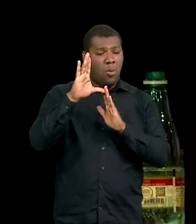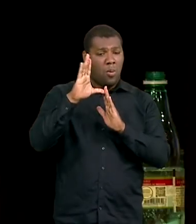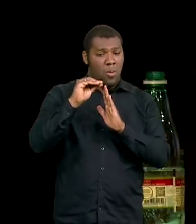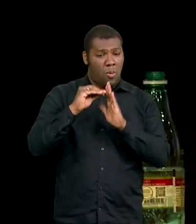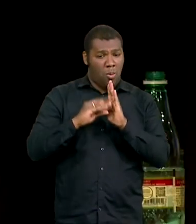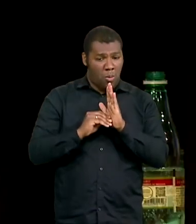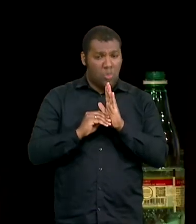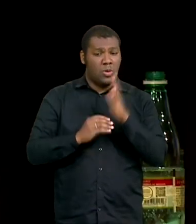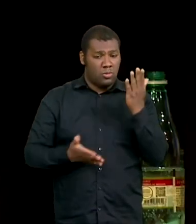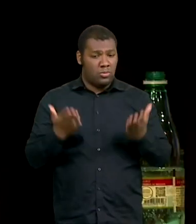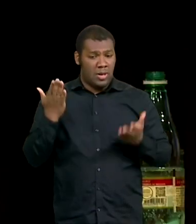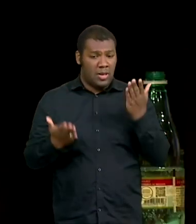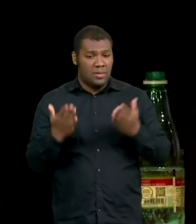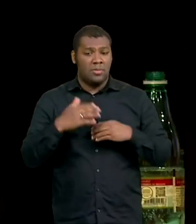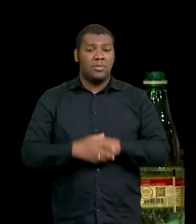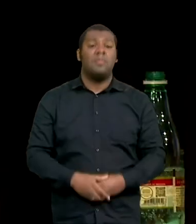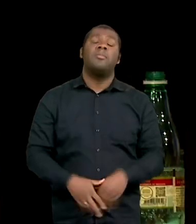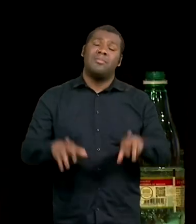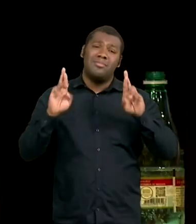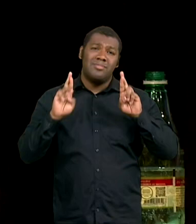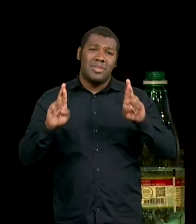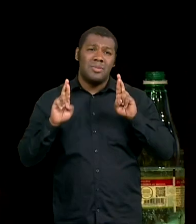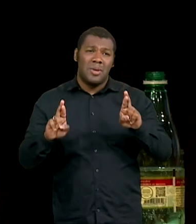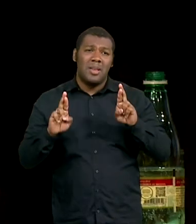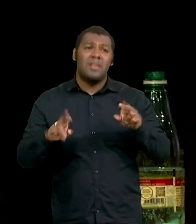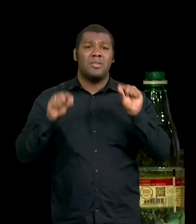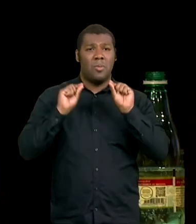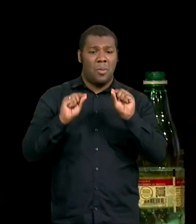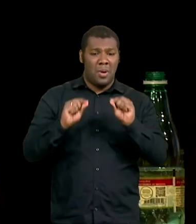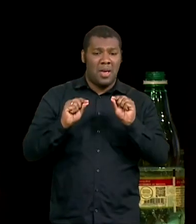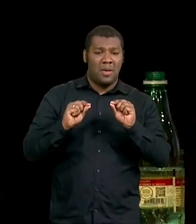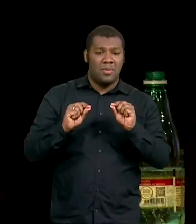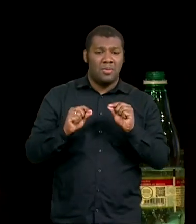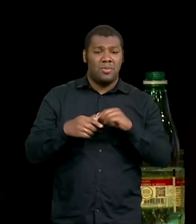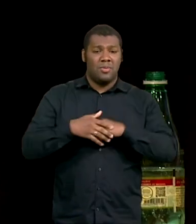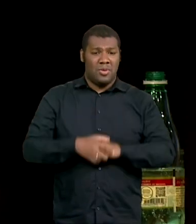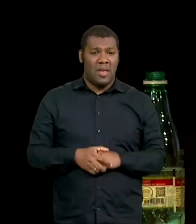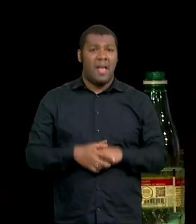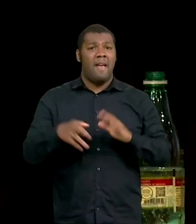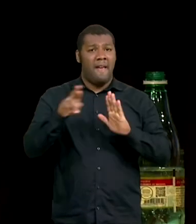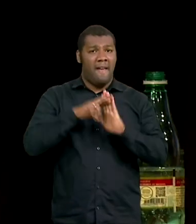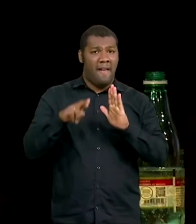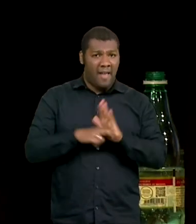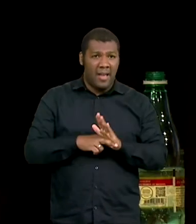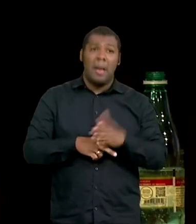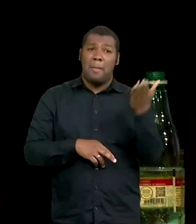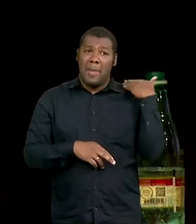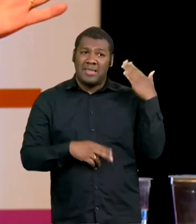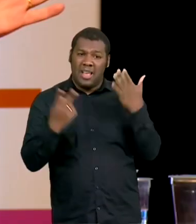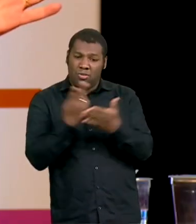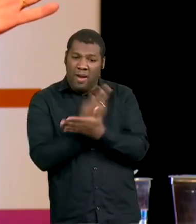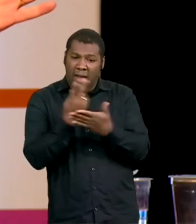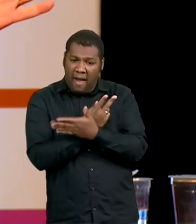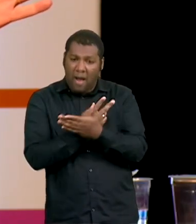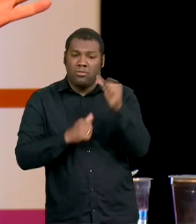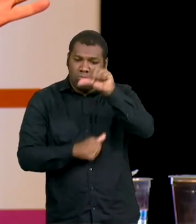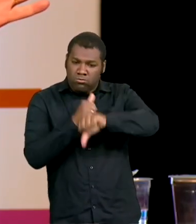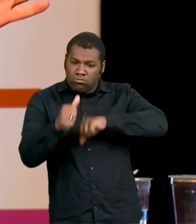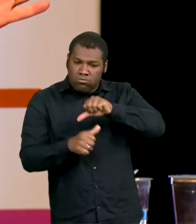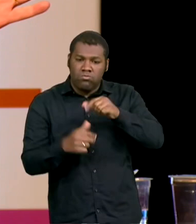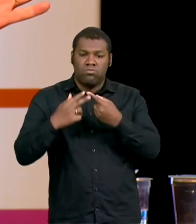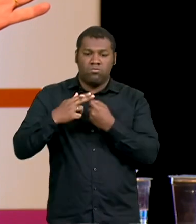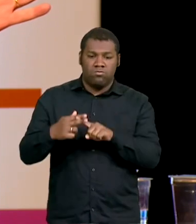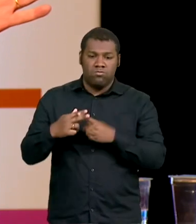acho que tem sim muitas esperanças regulatórias. O que a gente tem que fazer é aprender com os erros que foram cometidos. Para o jornalista